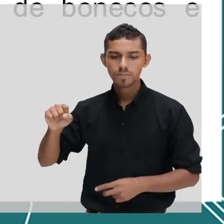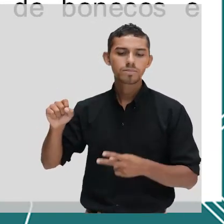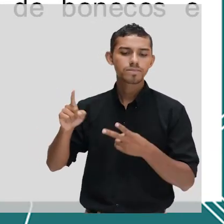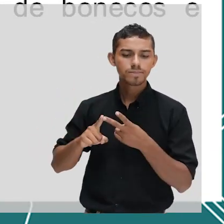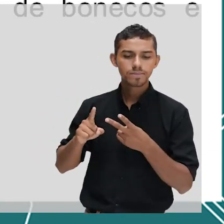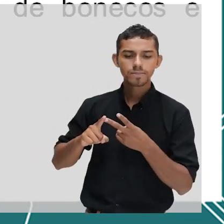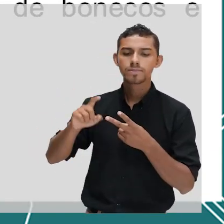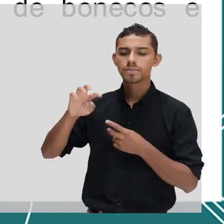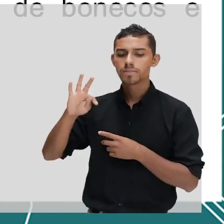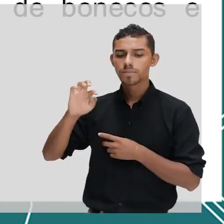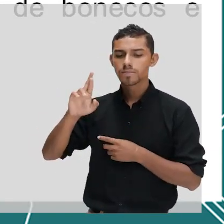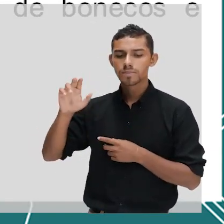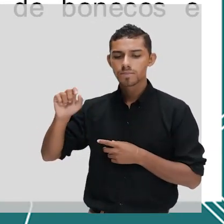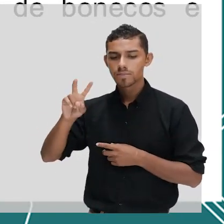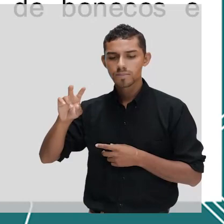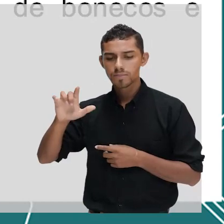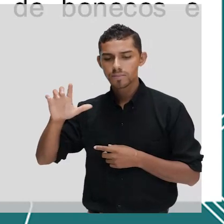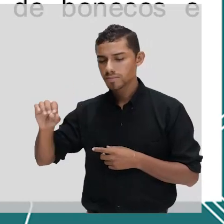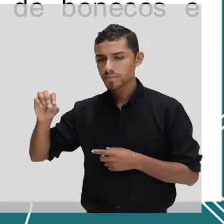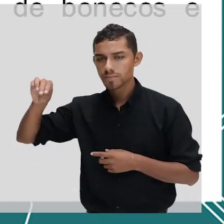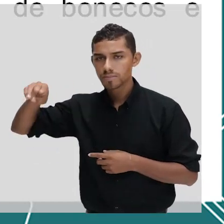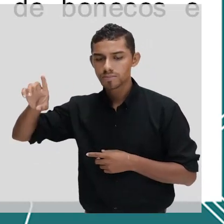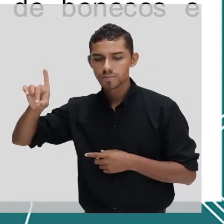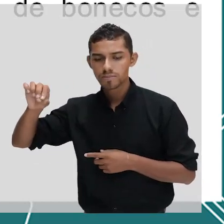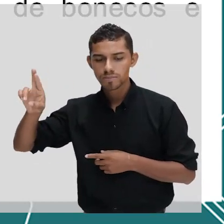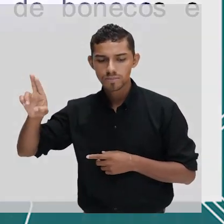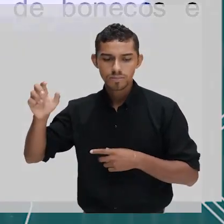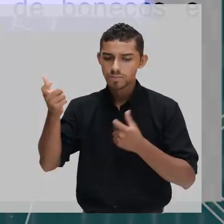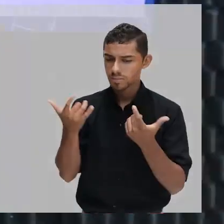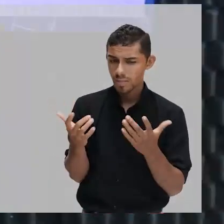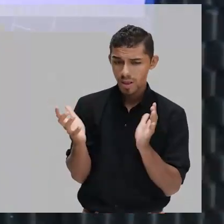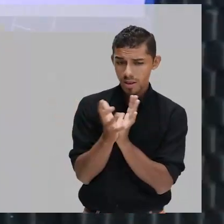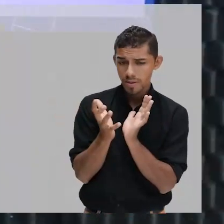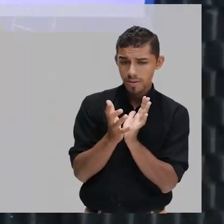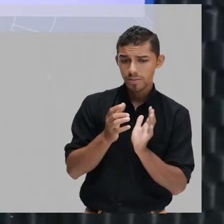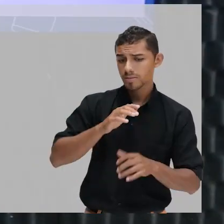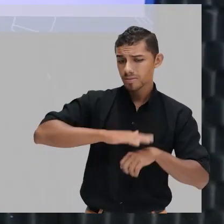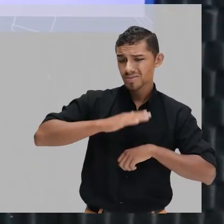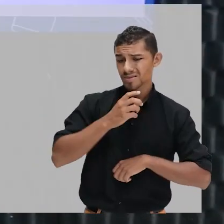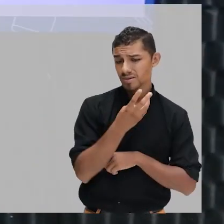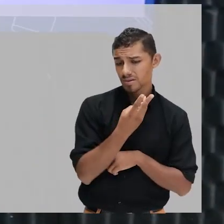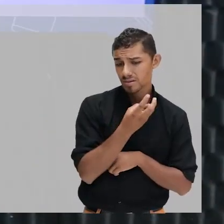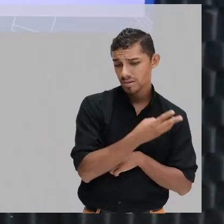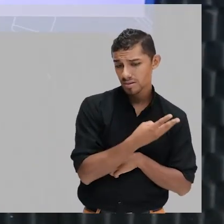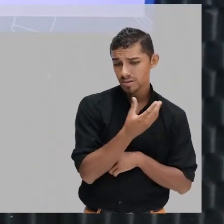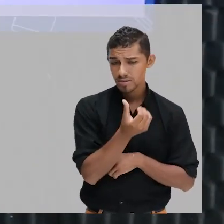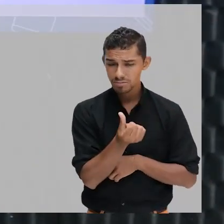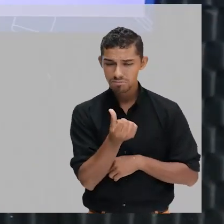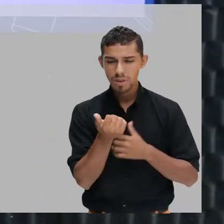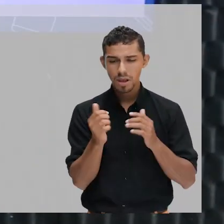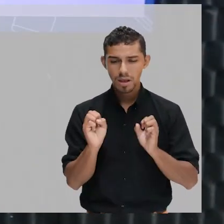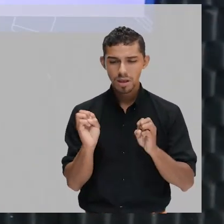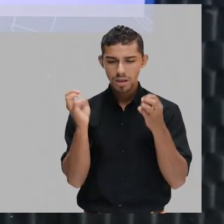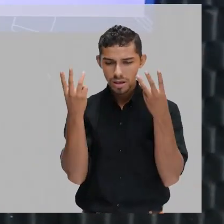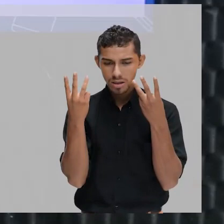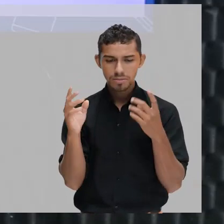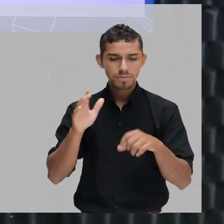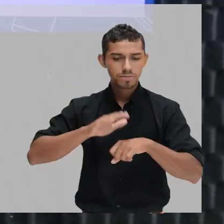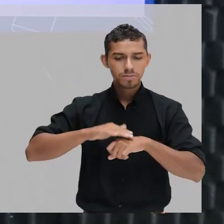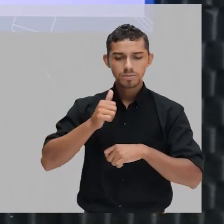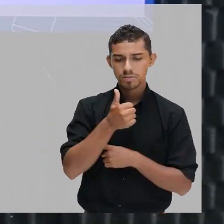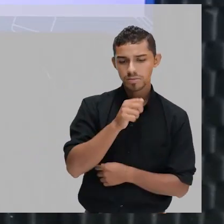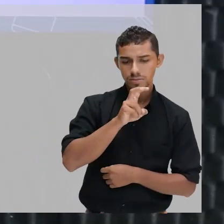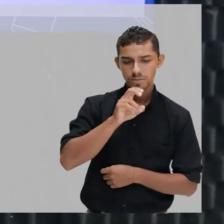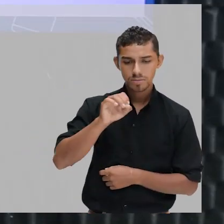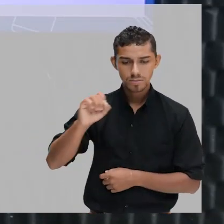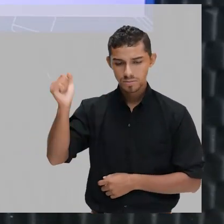dado antigo, antes da pandemia. E tem um acervo de mais ou menos 1.500 bonecos deles. Né, atenção plástica e cuidado